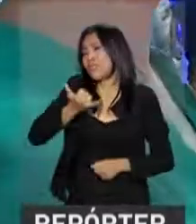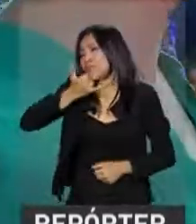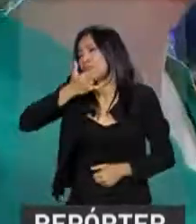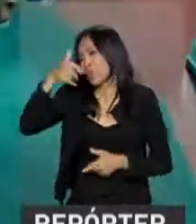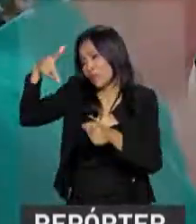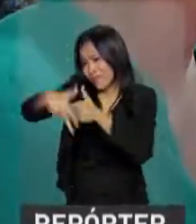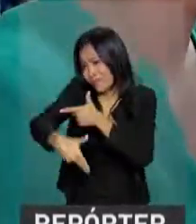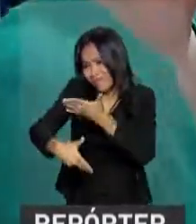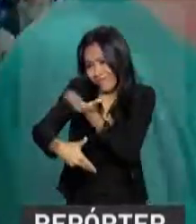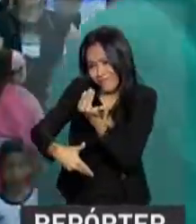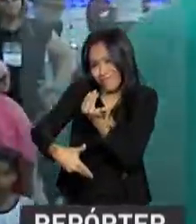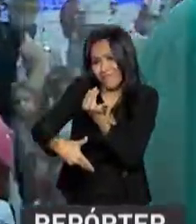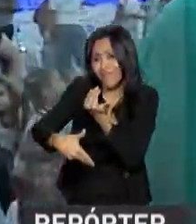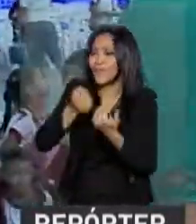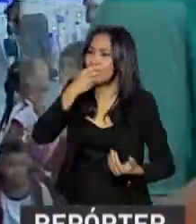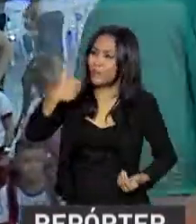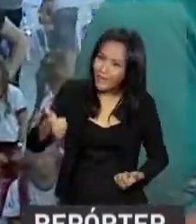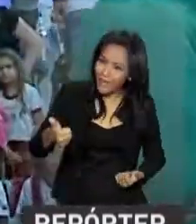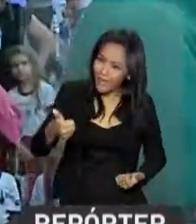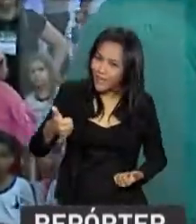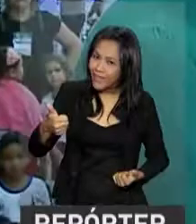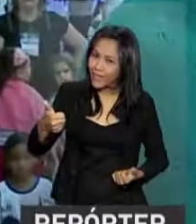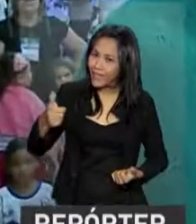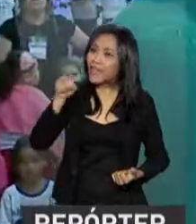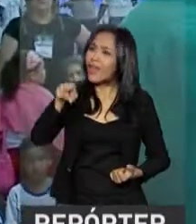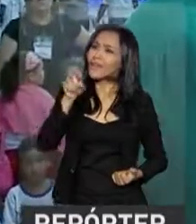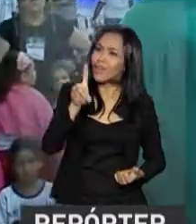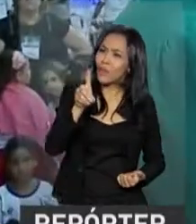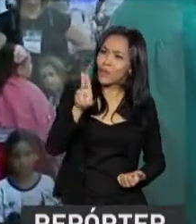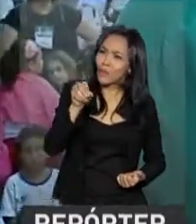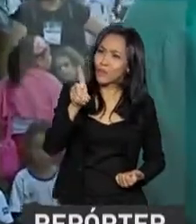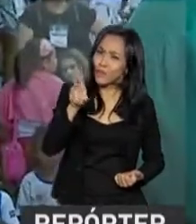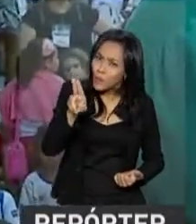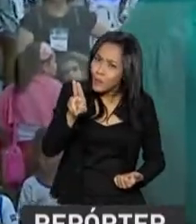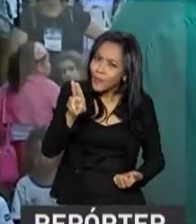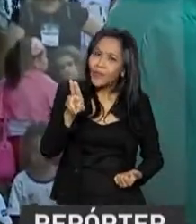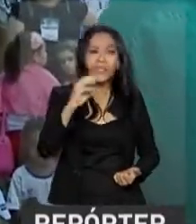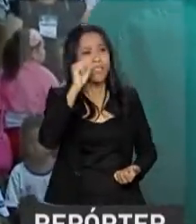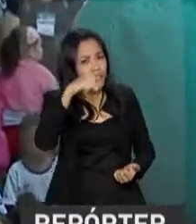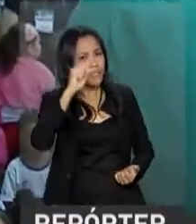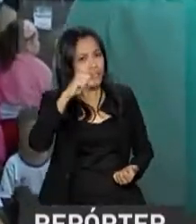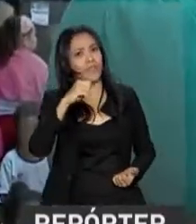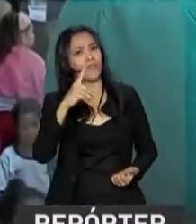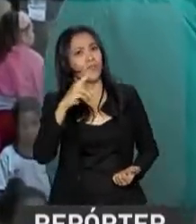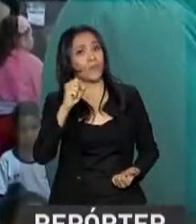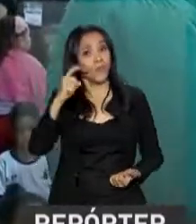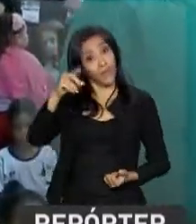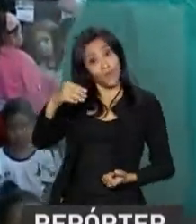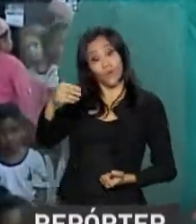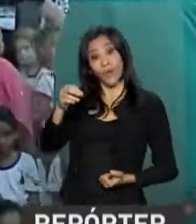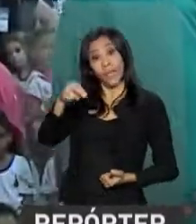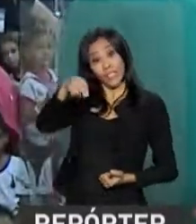a contação. Tudo bem? Esse aqui é o Dudu, não é isso, Niedia? Isso. Eu sou o Dudu. E eu sou a